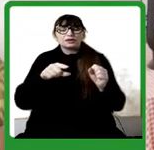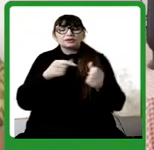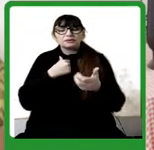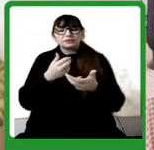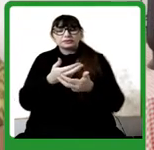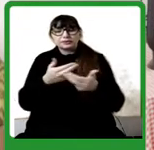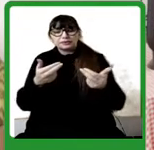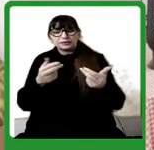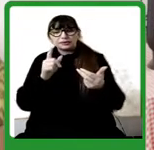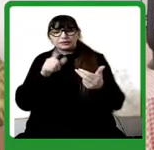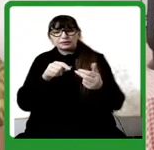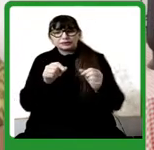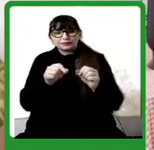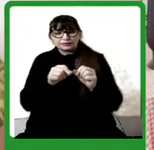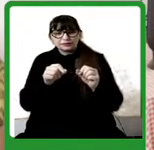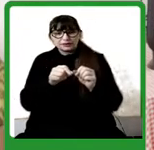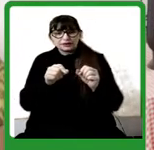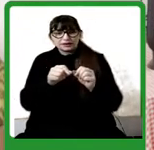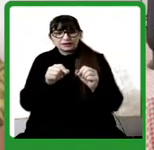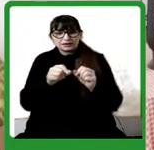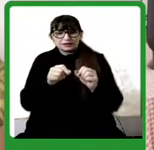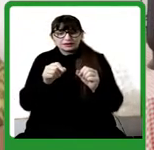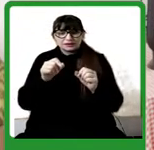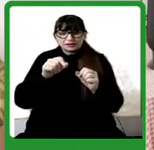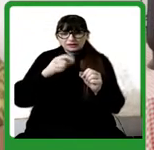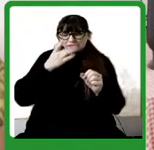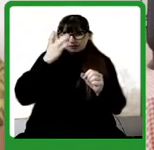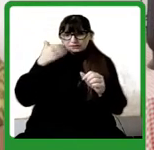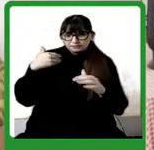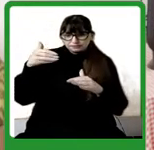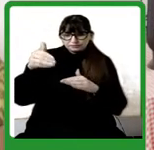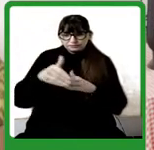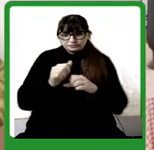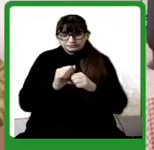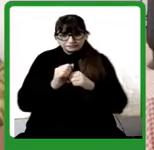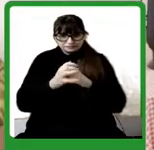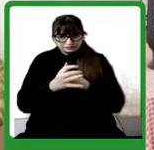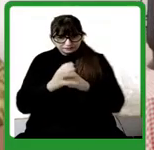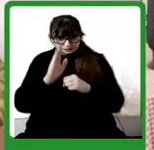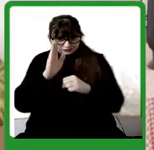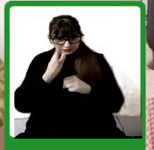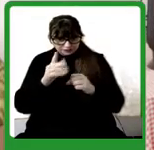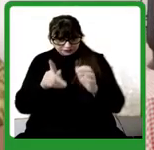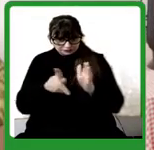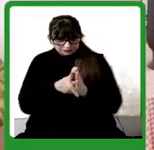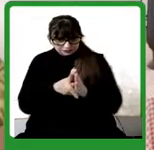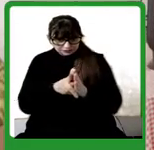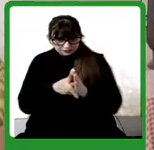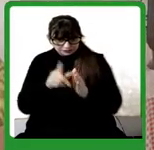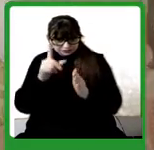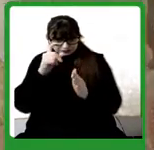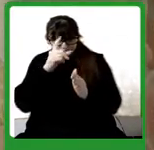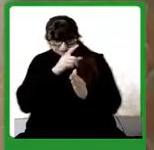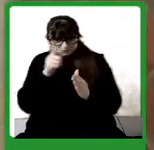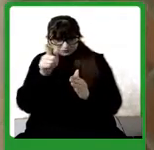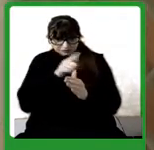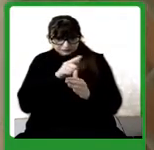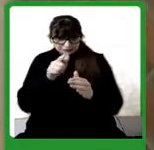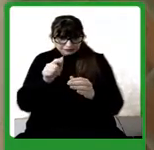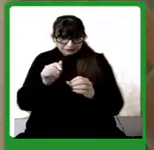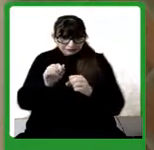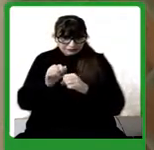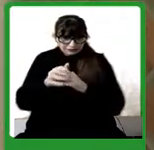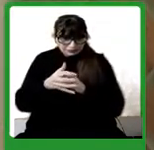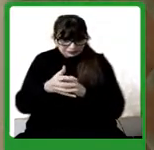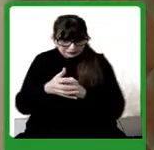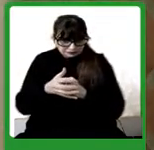quando o colono vai pra cidade, quando vai no Sicredi. Tu já ficou emperrado na porta lá do Sicredi por causa dos pregos no chinelo? Duvido